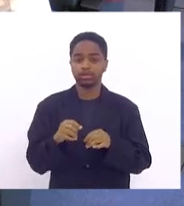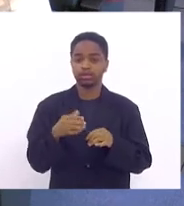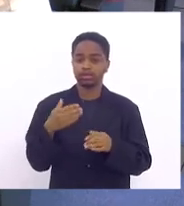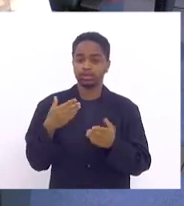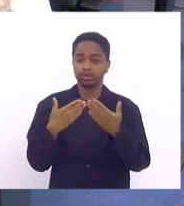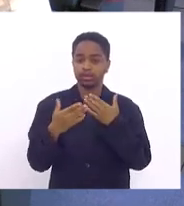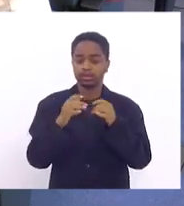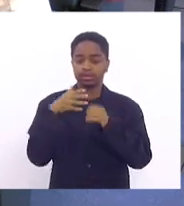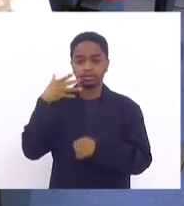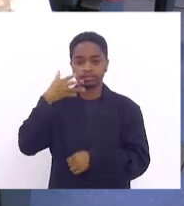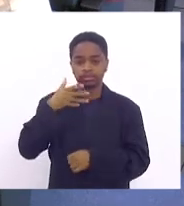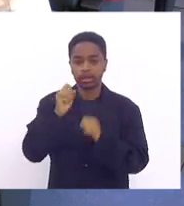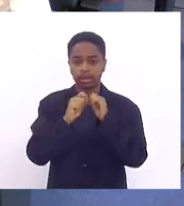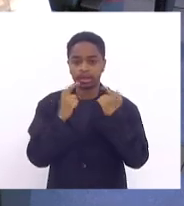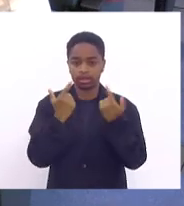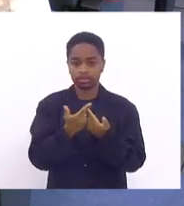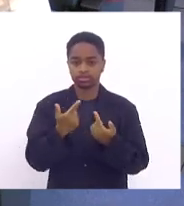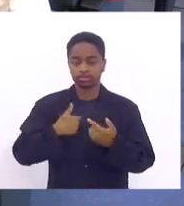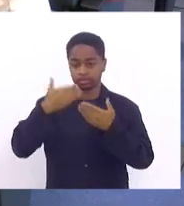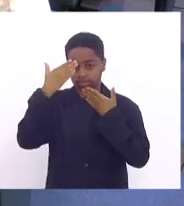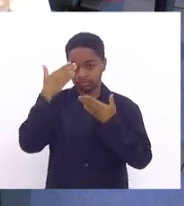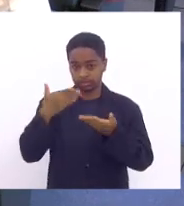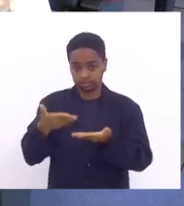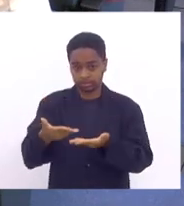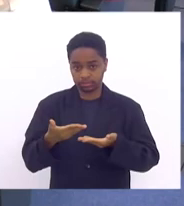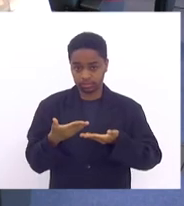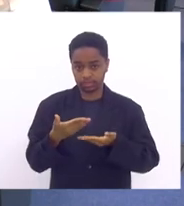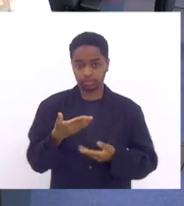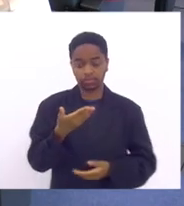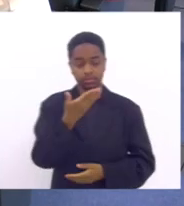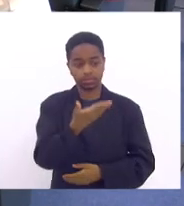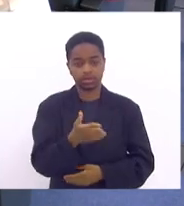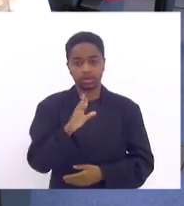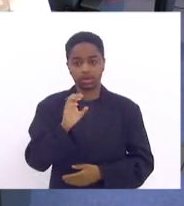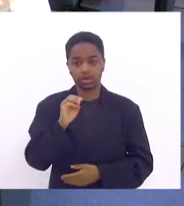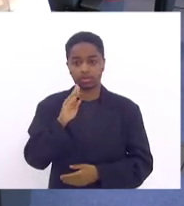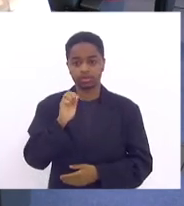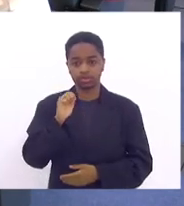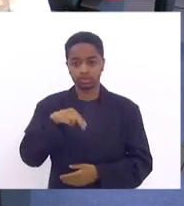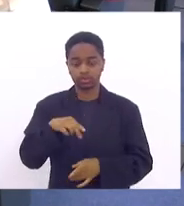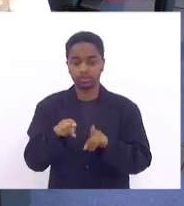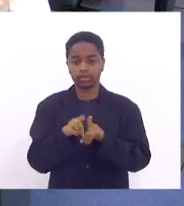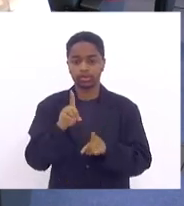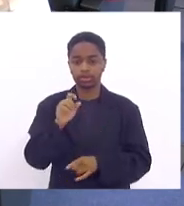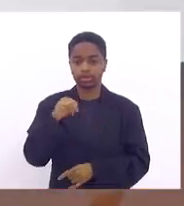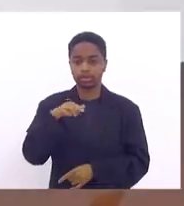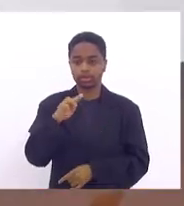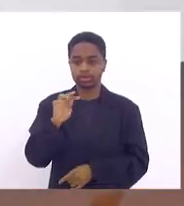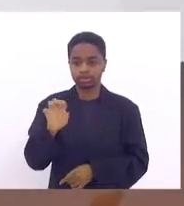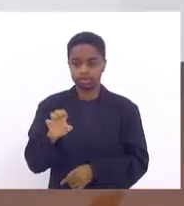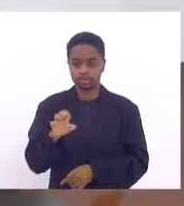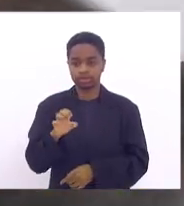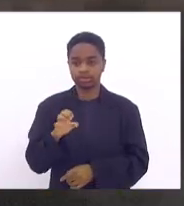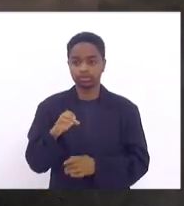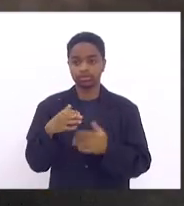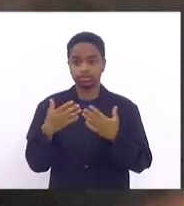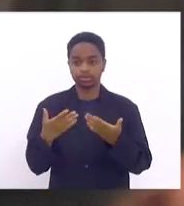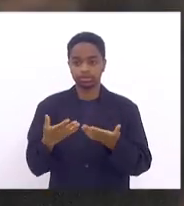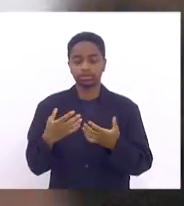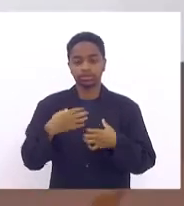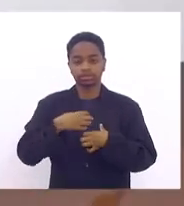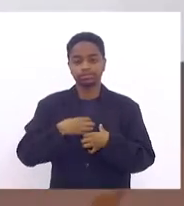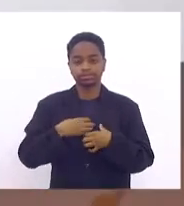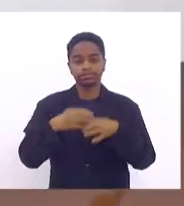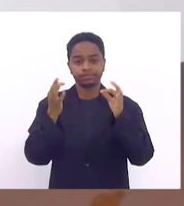queria agradecer muito esse convite na pessoa do Dr Robson e também na pessoa do Dr Dante que com quem eu divido a mesa é uma enorme